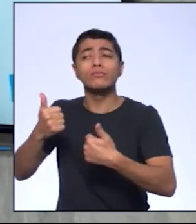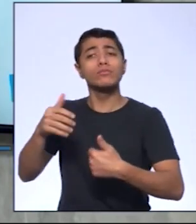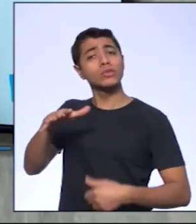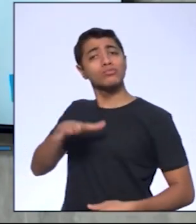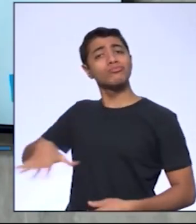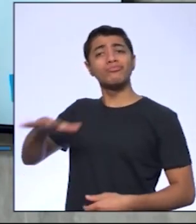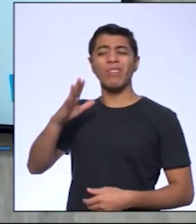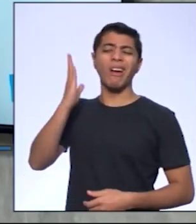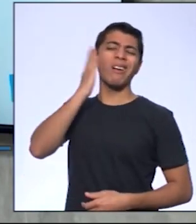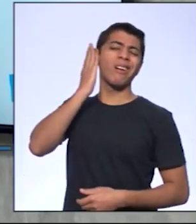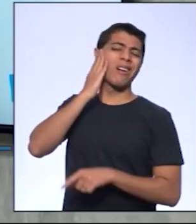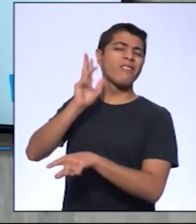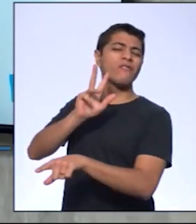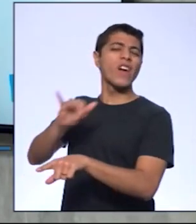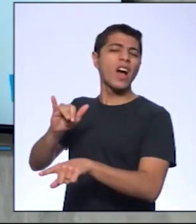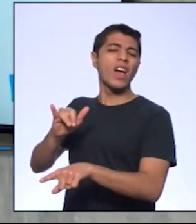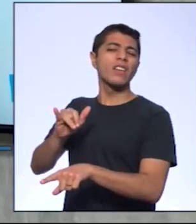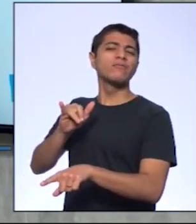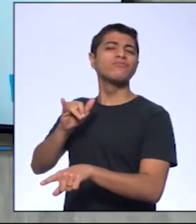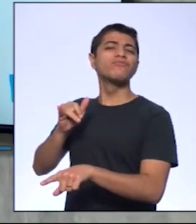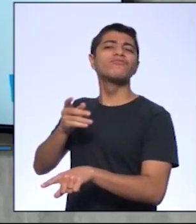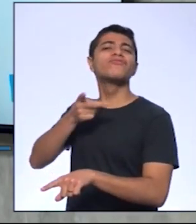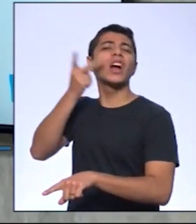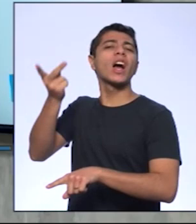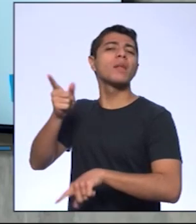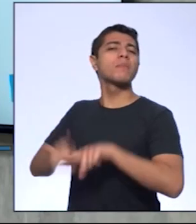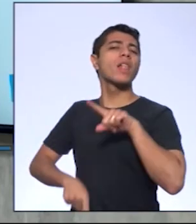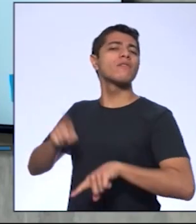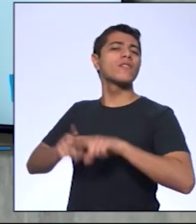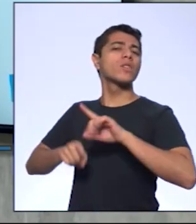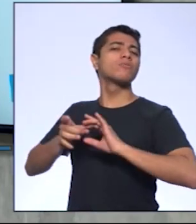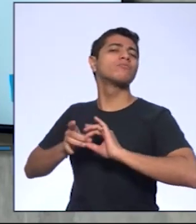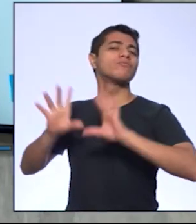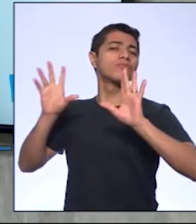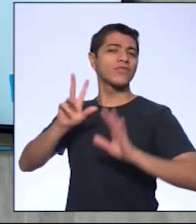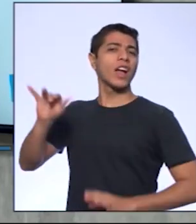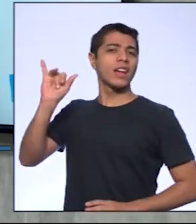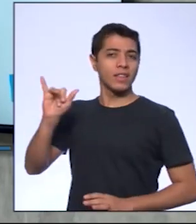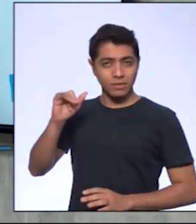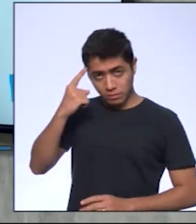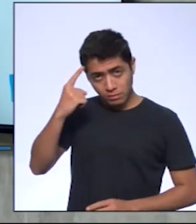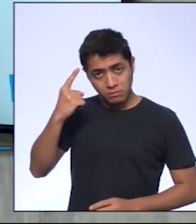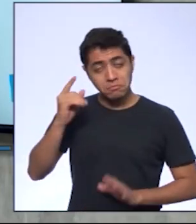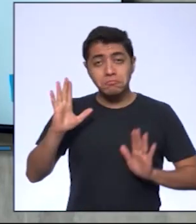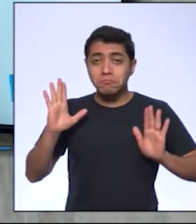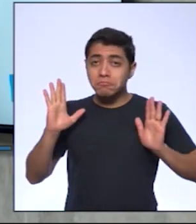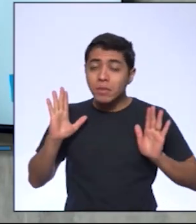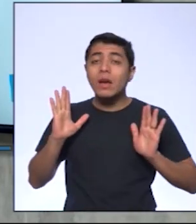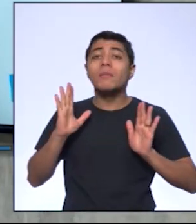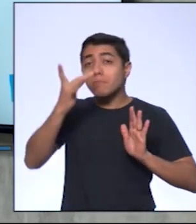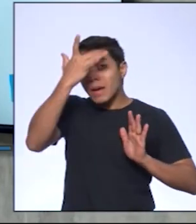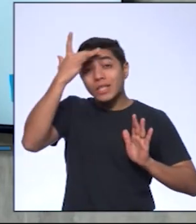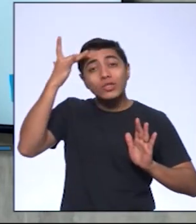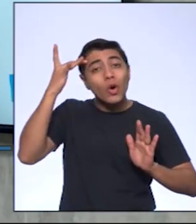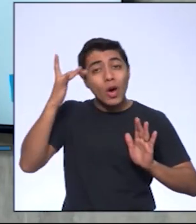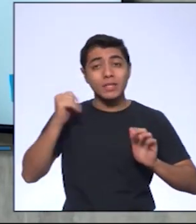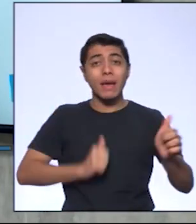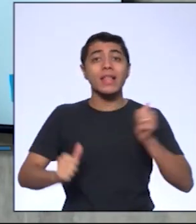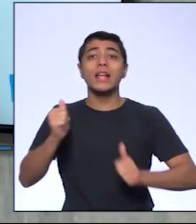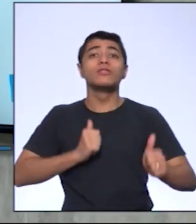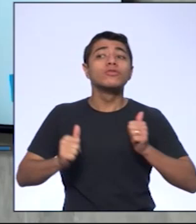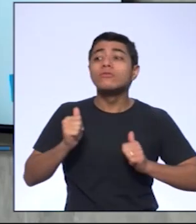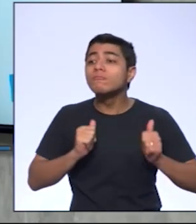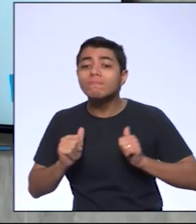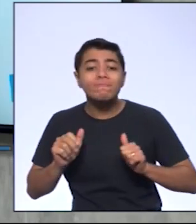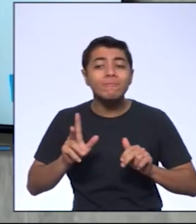um pouco mais solta, vamos dizer assim. Então, expectativas que acontecem na infância em